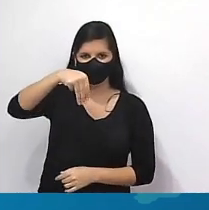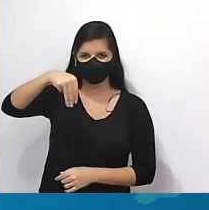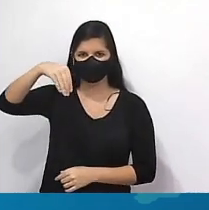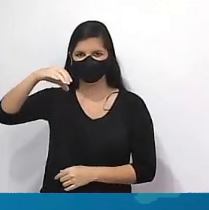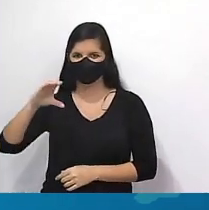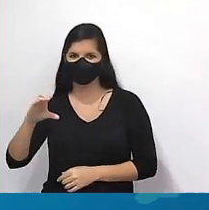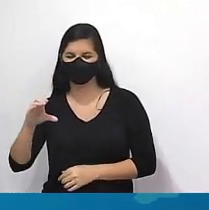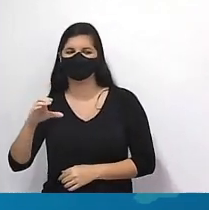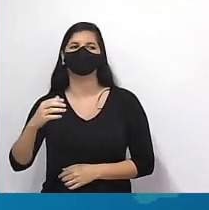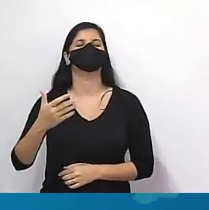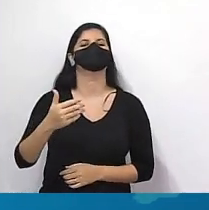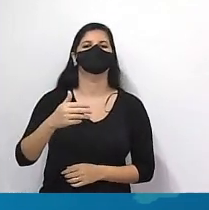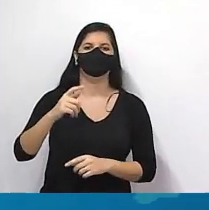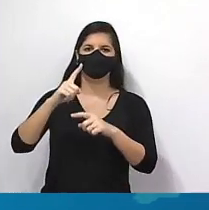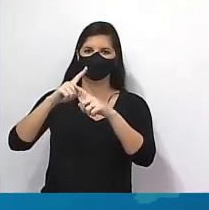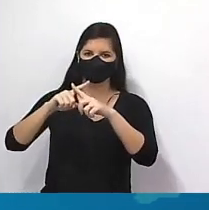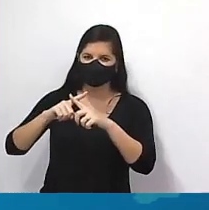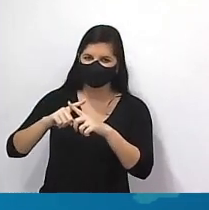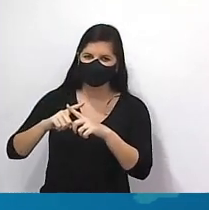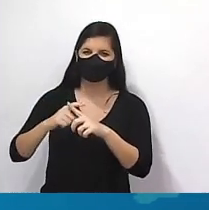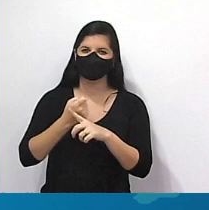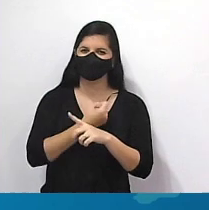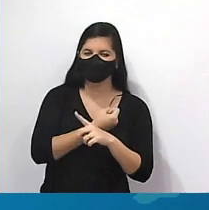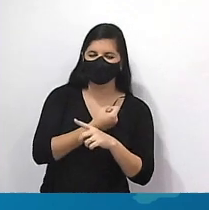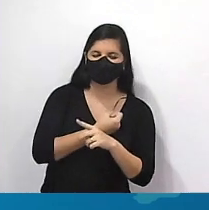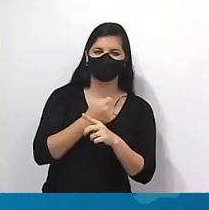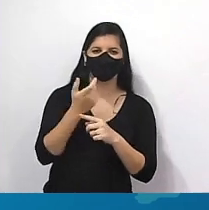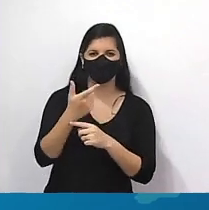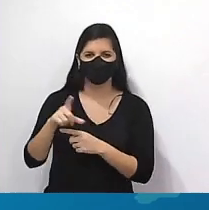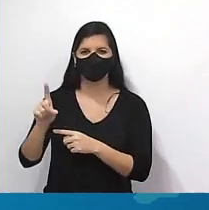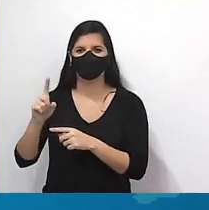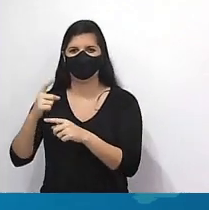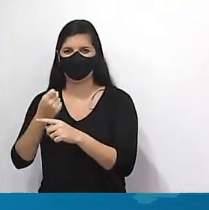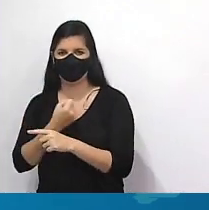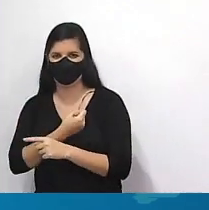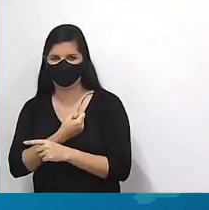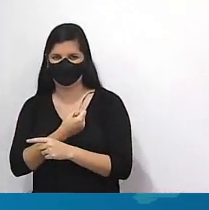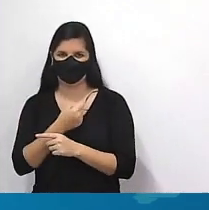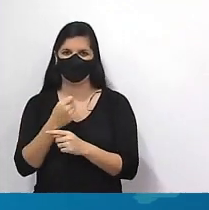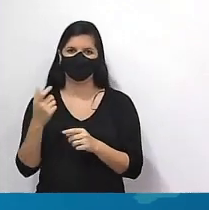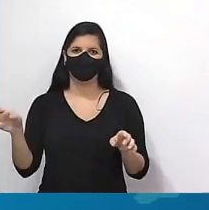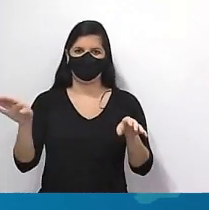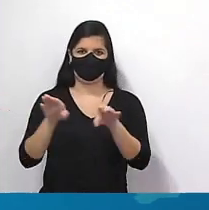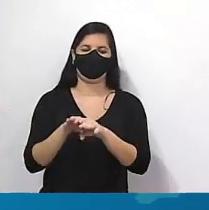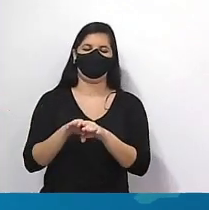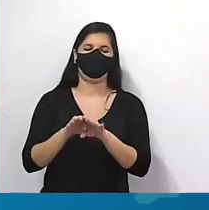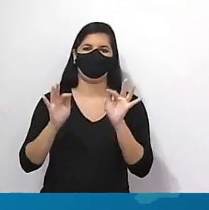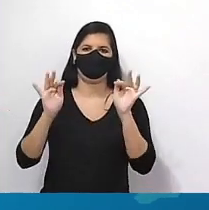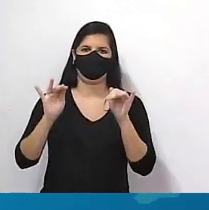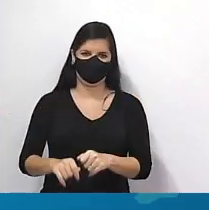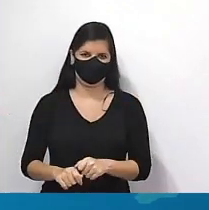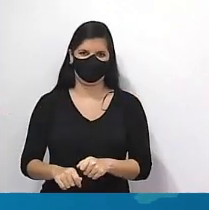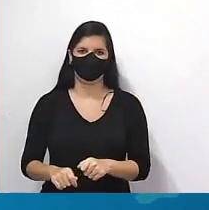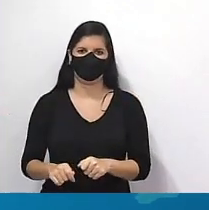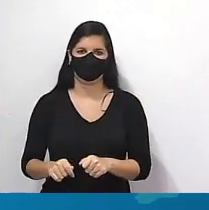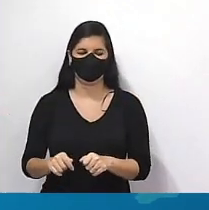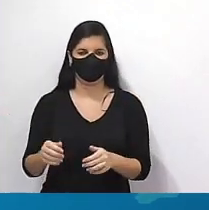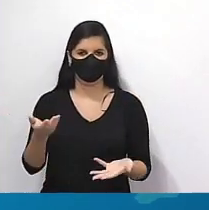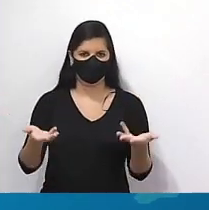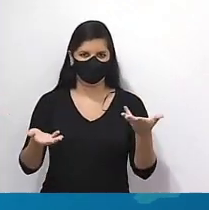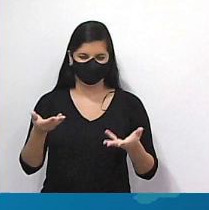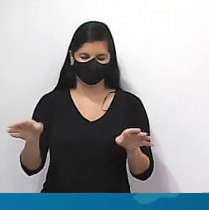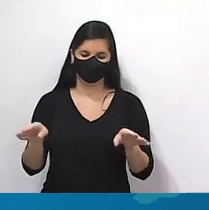comum, multiplicar uma fração por um valor, a outra por outro valor, desde que os denominadores fiquem na mesma